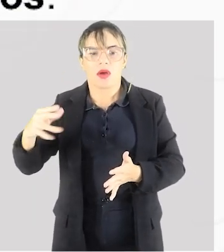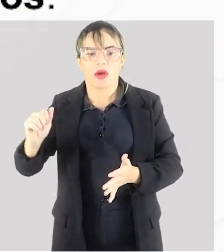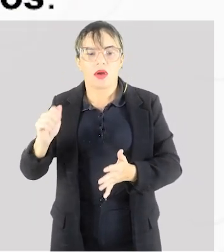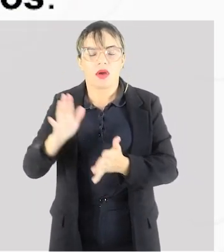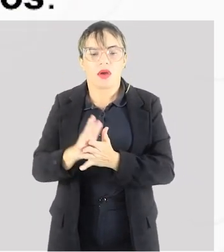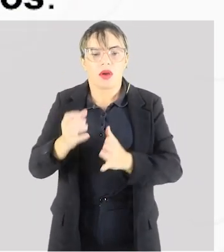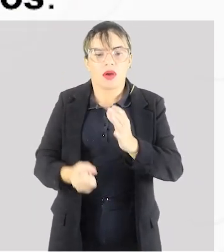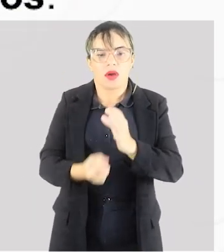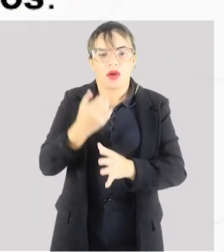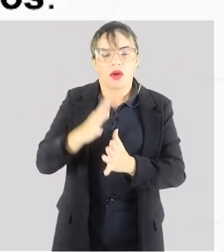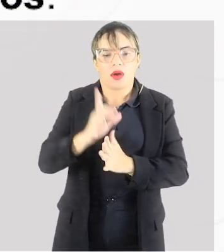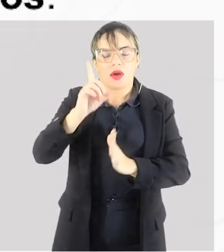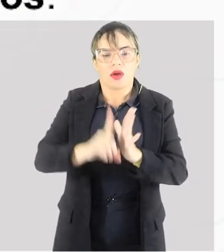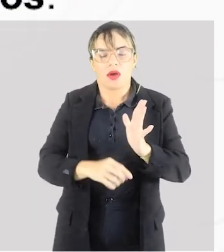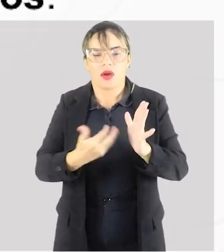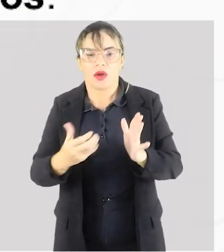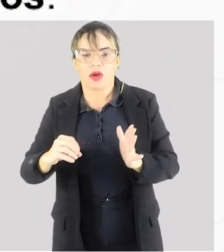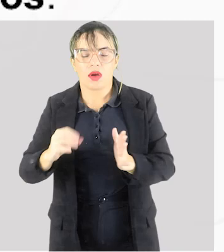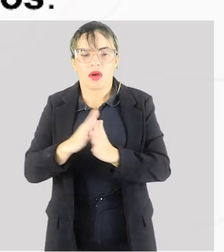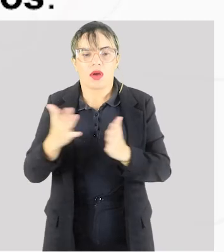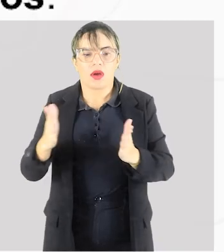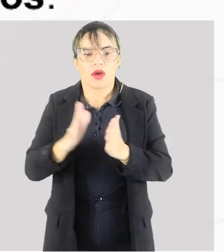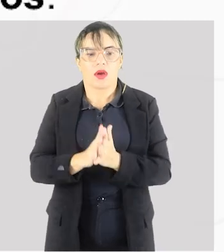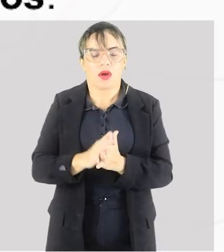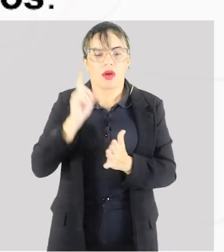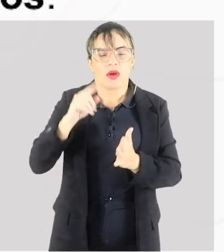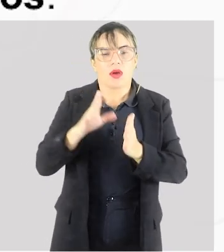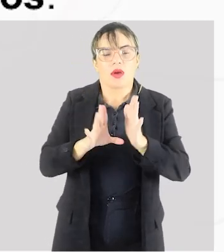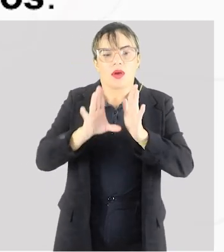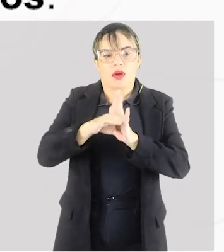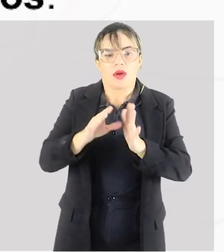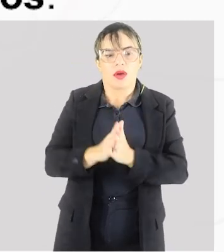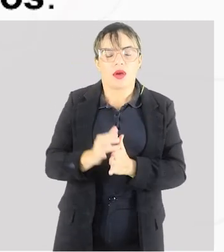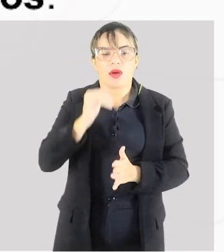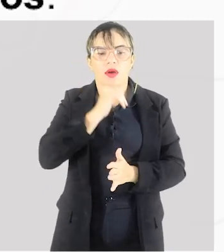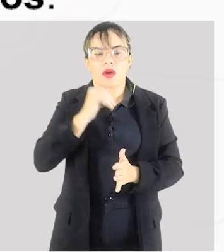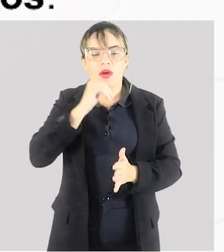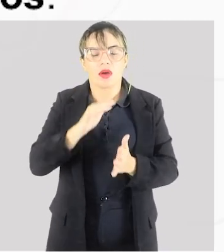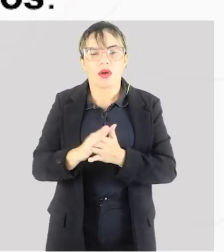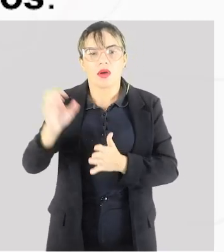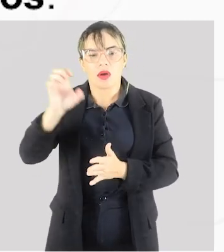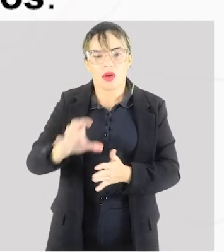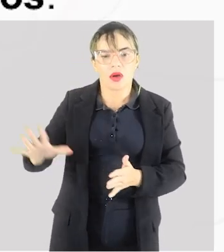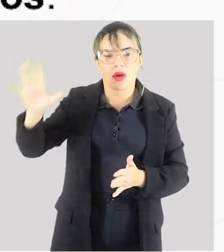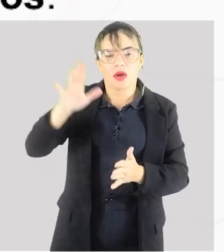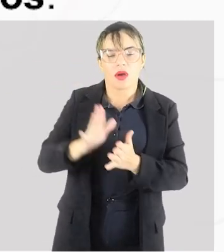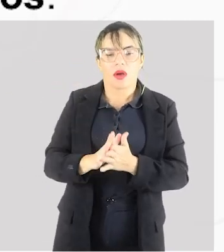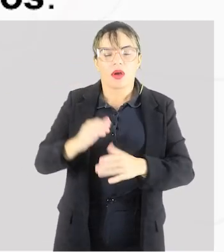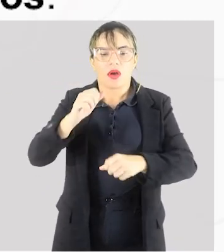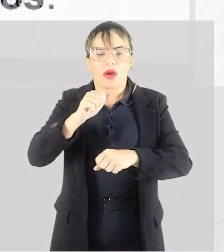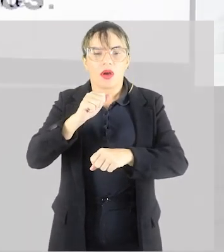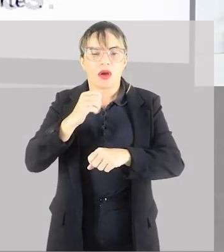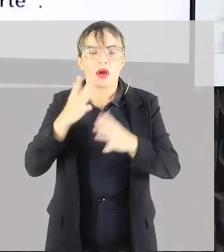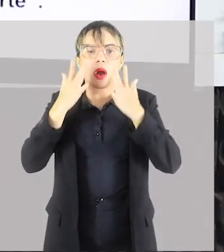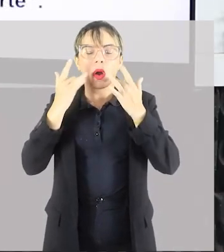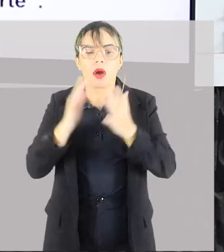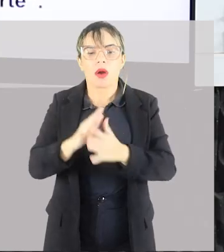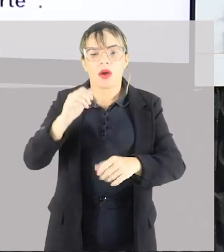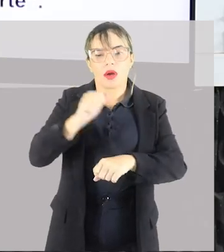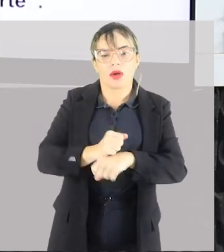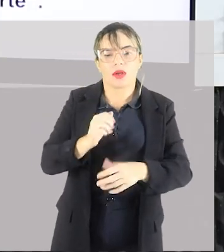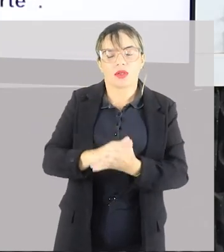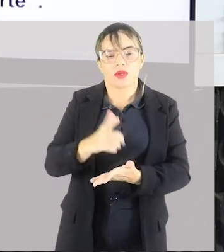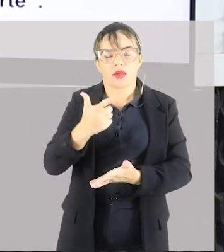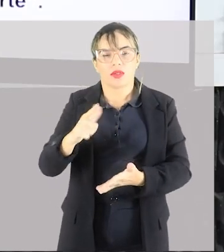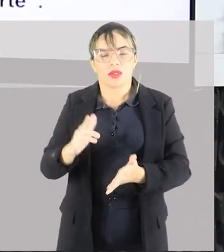década de 60, 1960, e é um conceito italiano europeu sobre o que é considerado arte pobre. Eles não têm essa